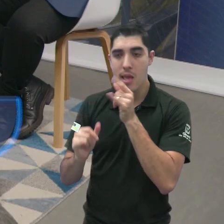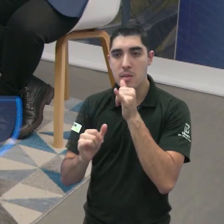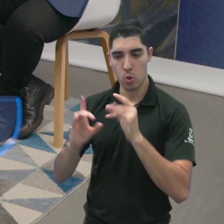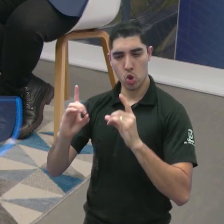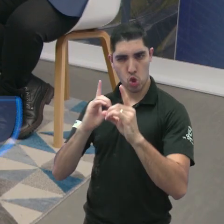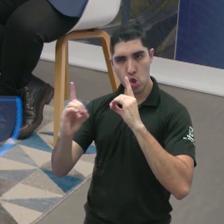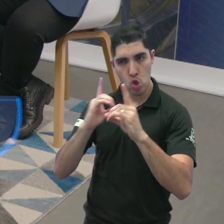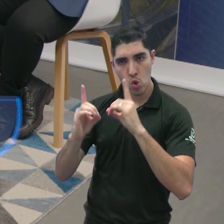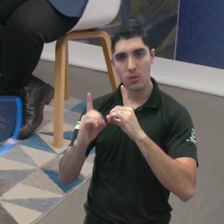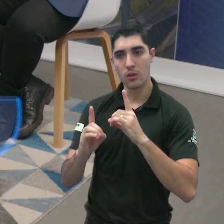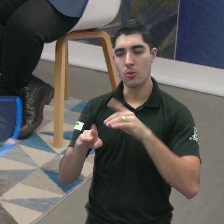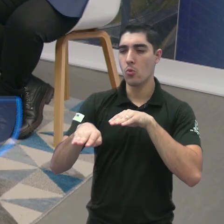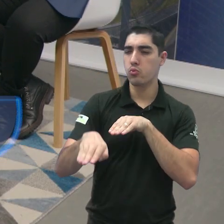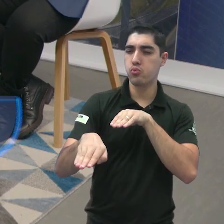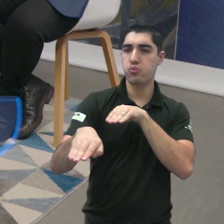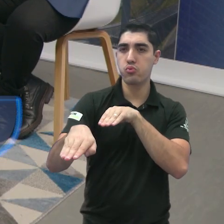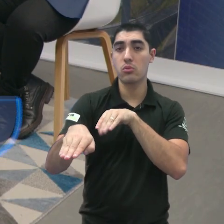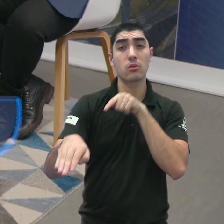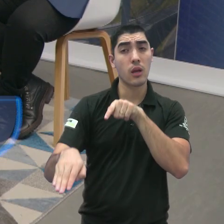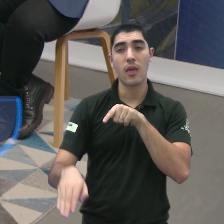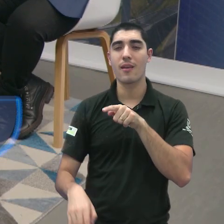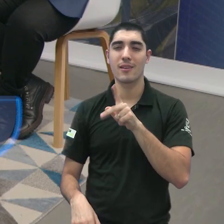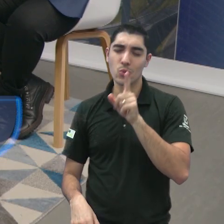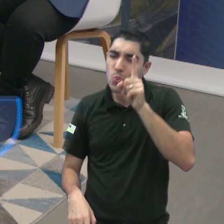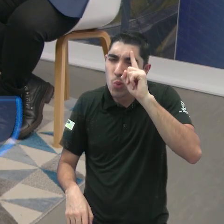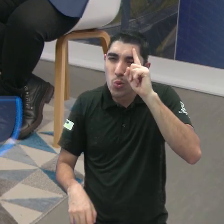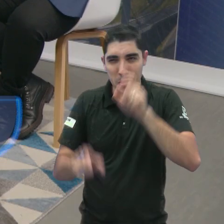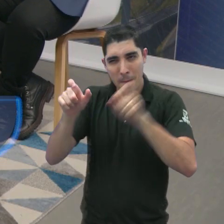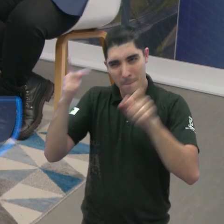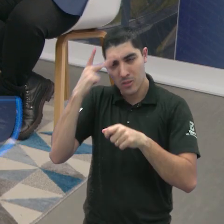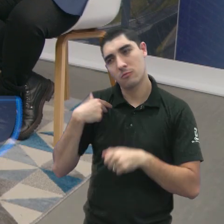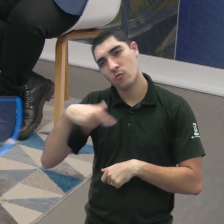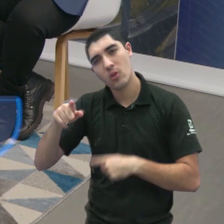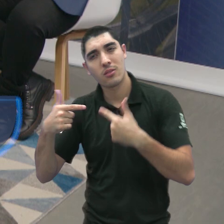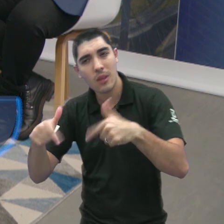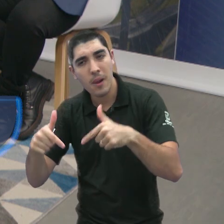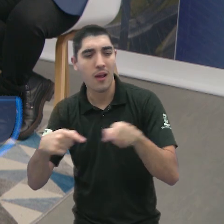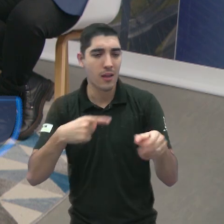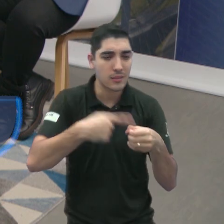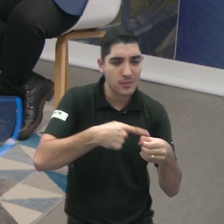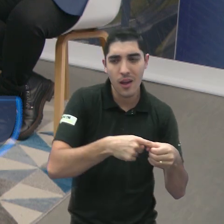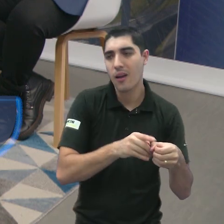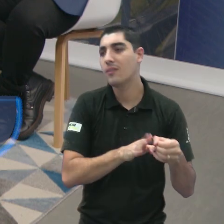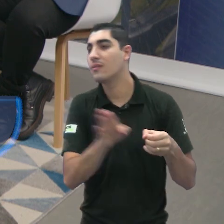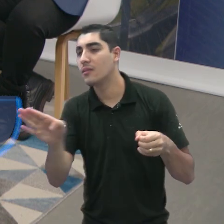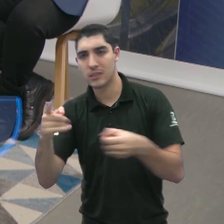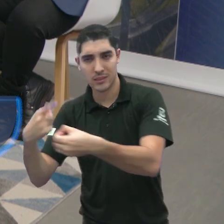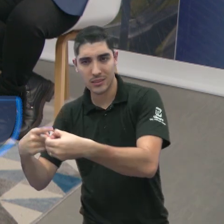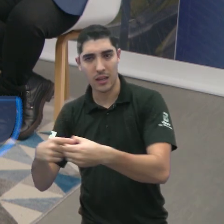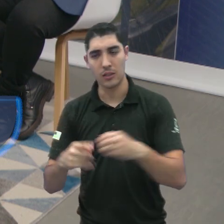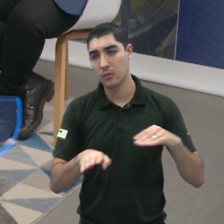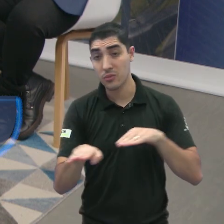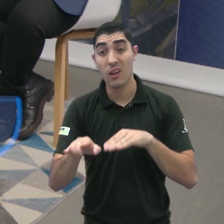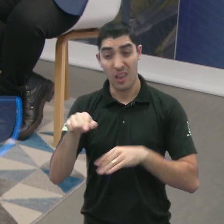Dutra, no caso, né? A rodovia nossa do dia a dia, quem trabalha, se desloca de uma cidade para outra aqui na região, se a